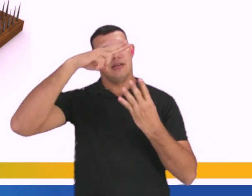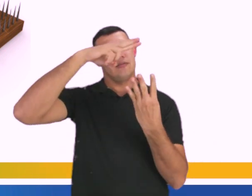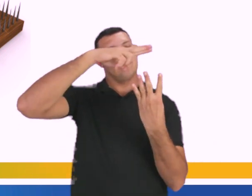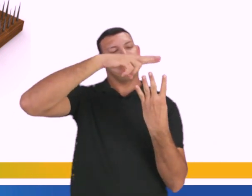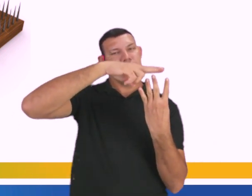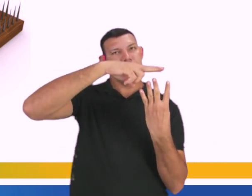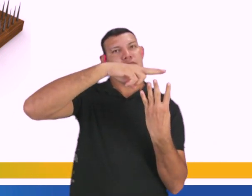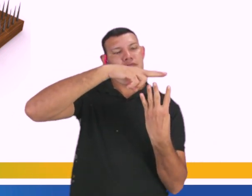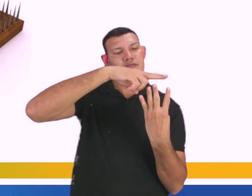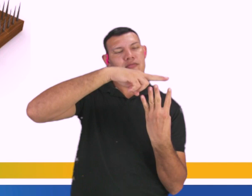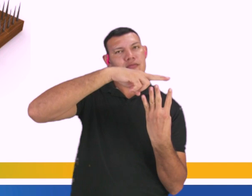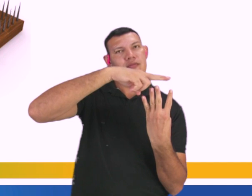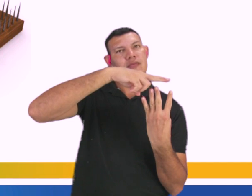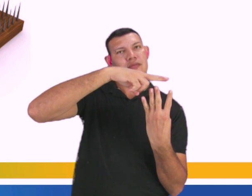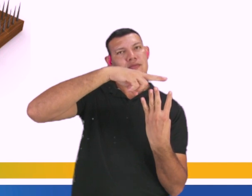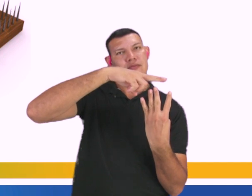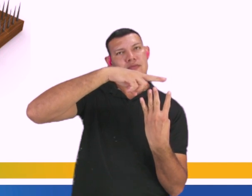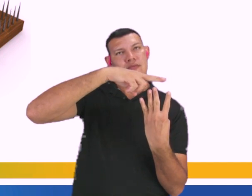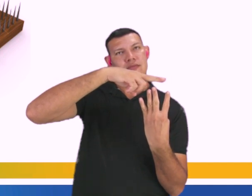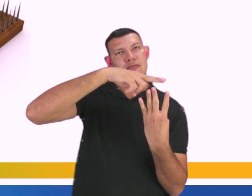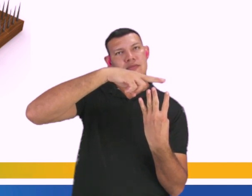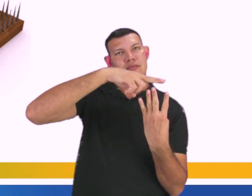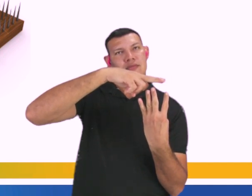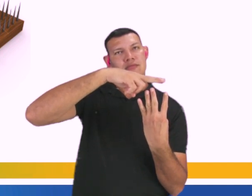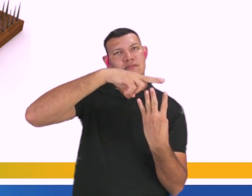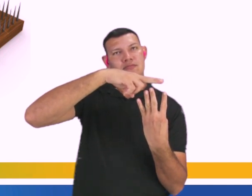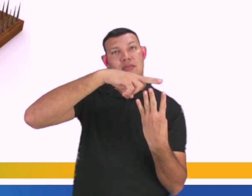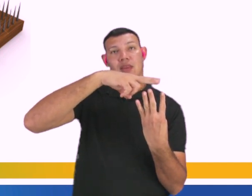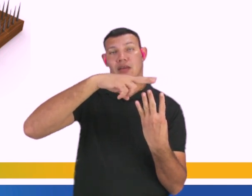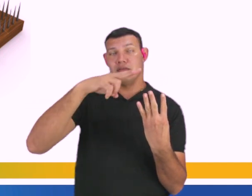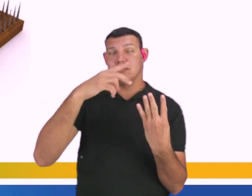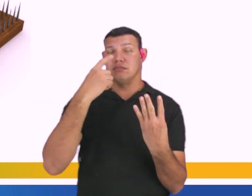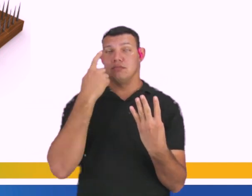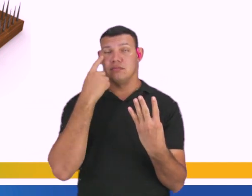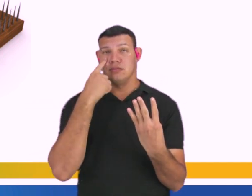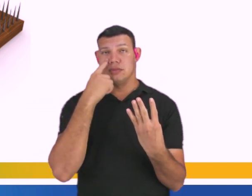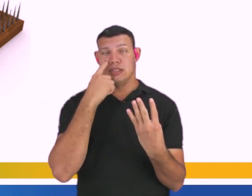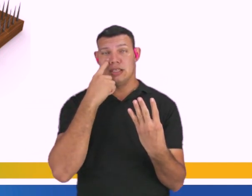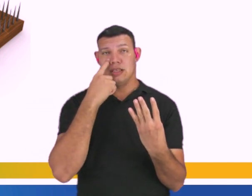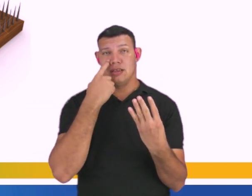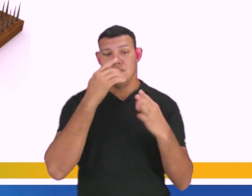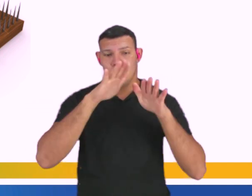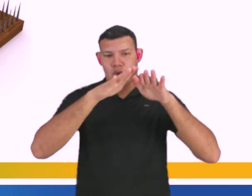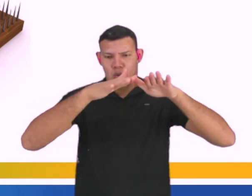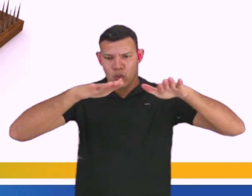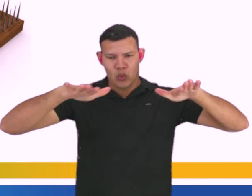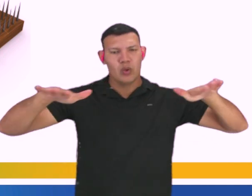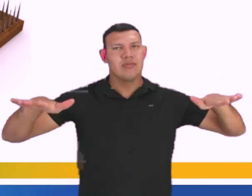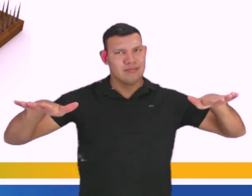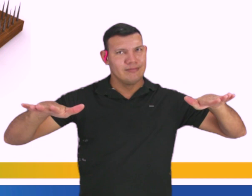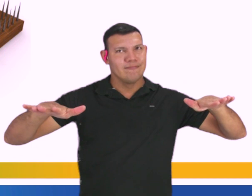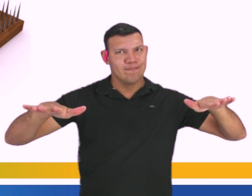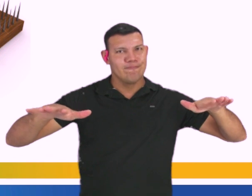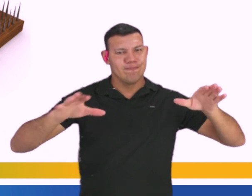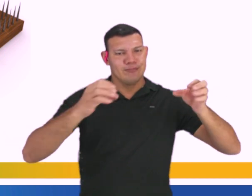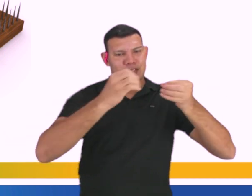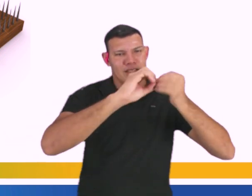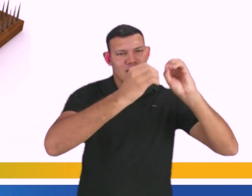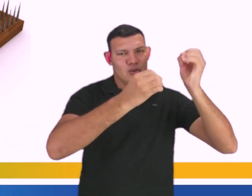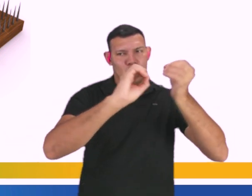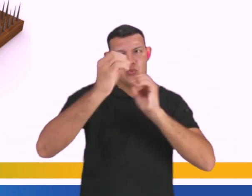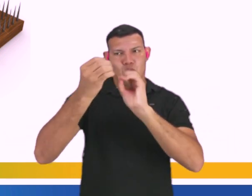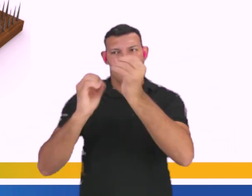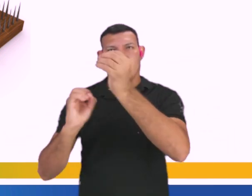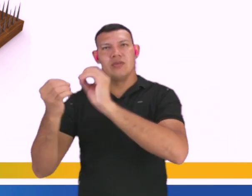na qual a massa está sendo distribuída é uma área muito menor, de modo que essa pressão em cada parte da área desse